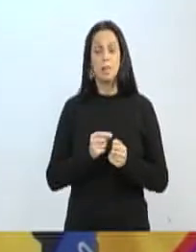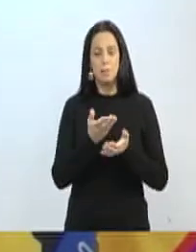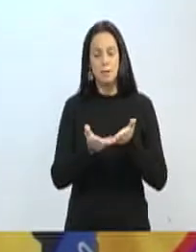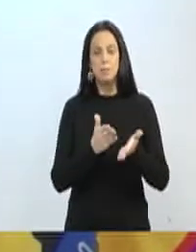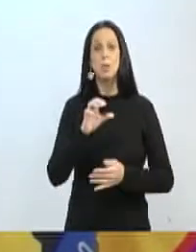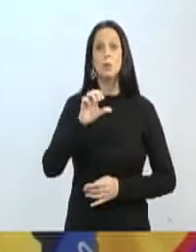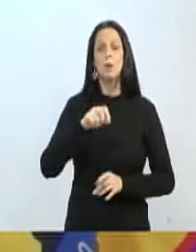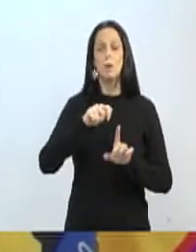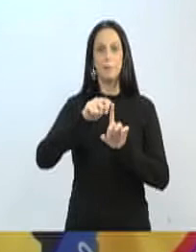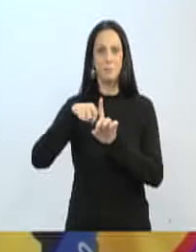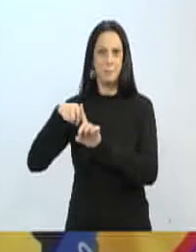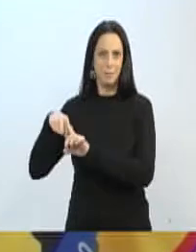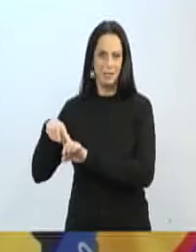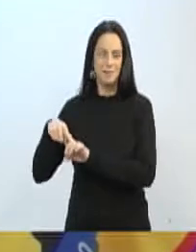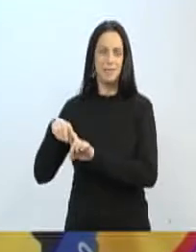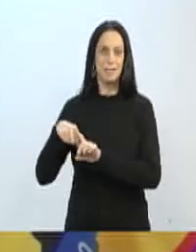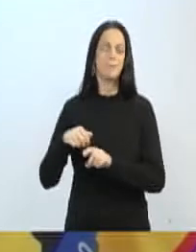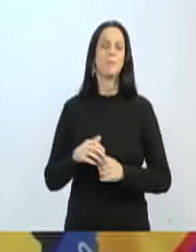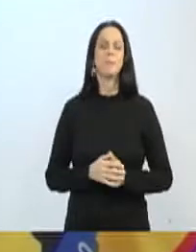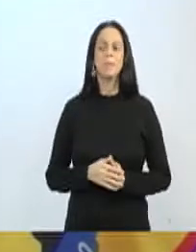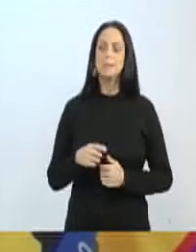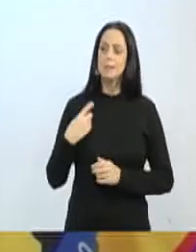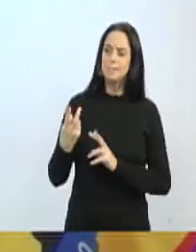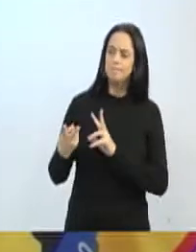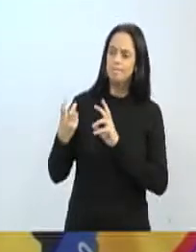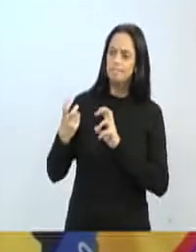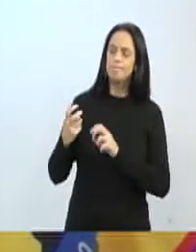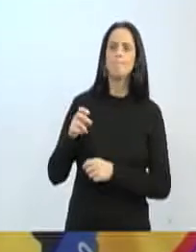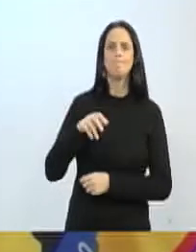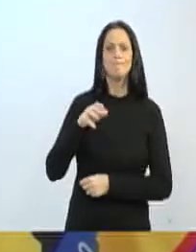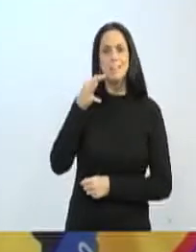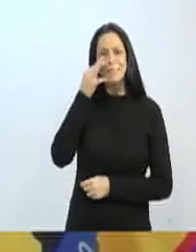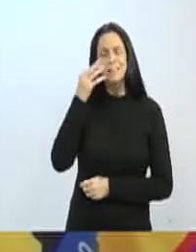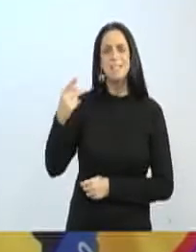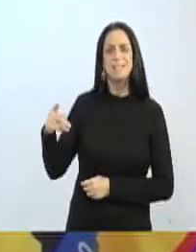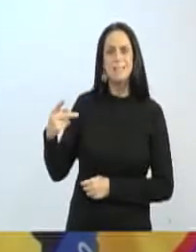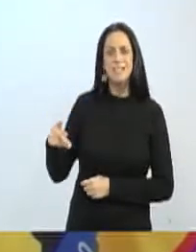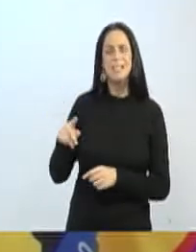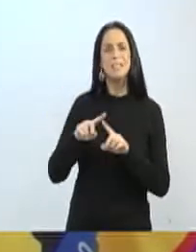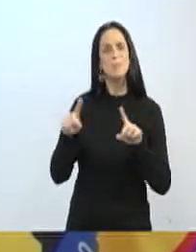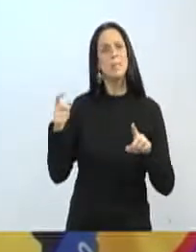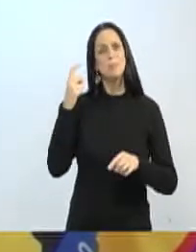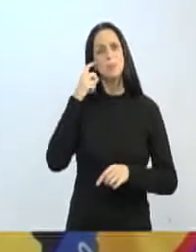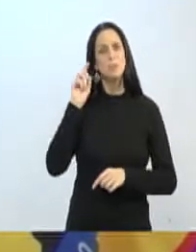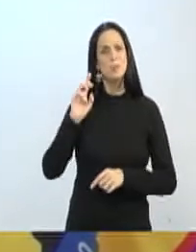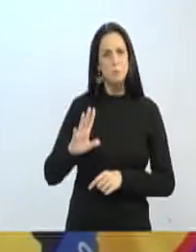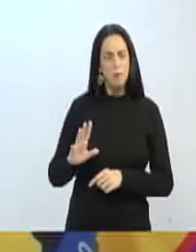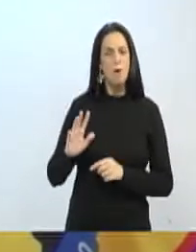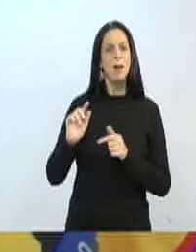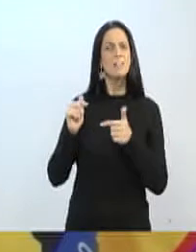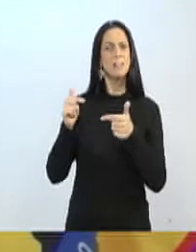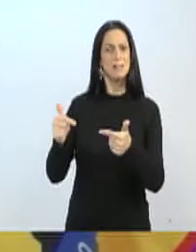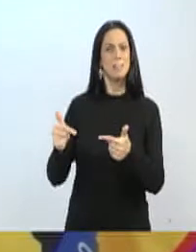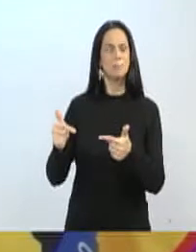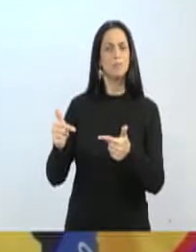e por causa dessa realidade nós não queremos mais trabalhar somente com ações